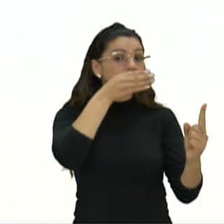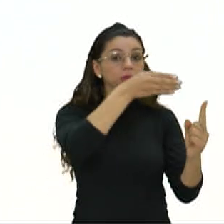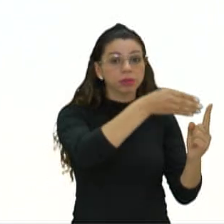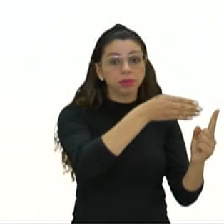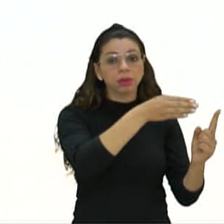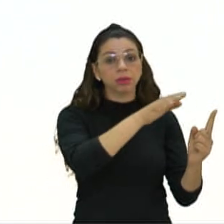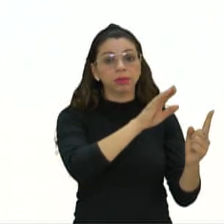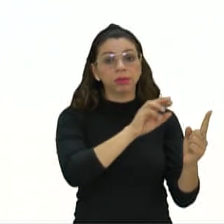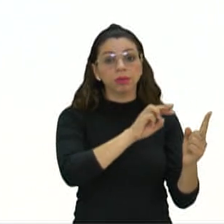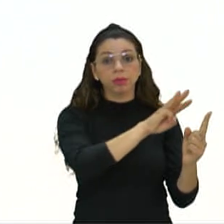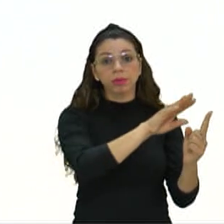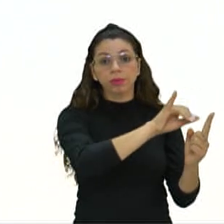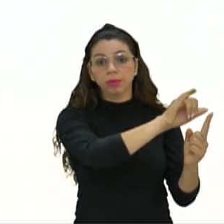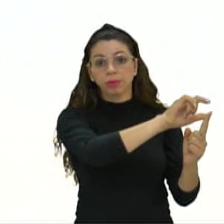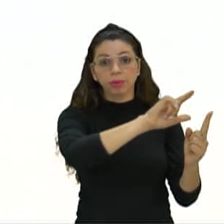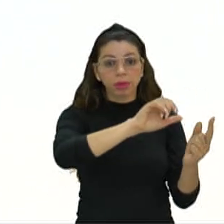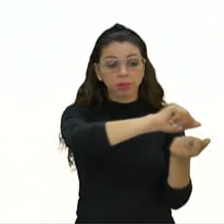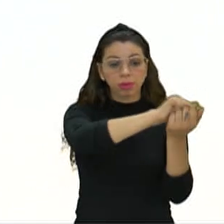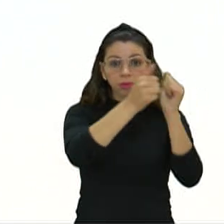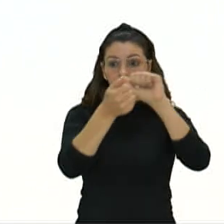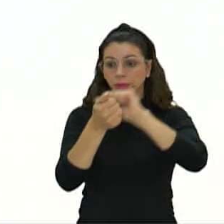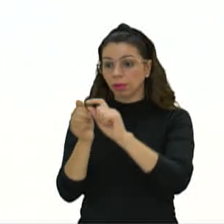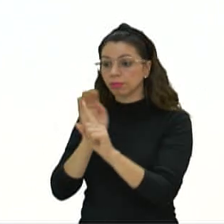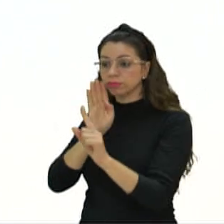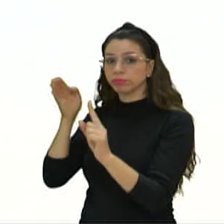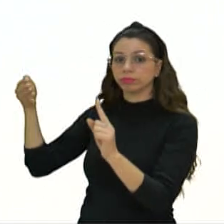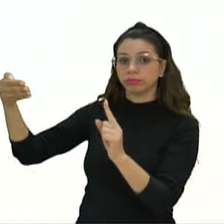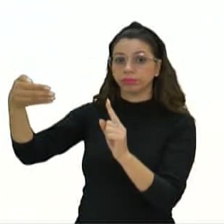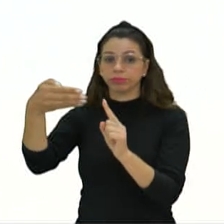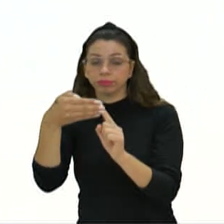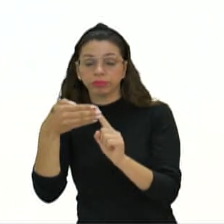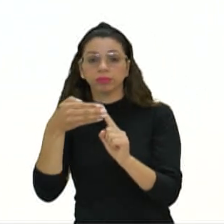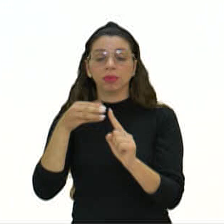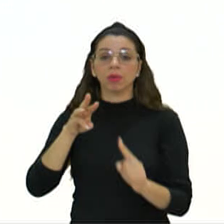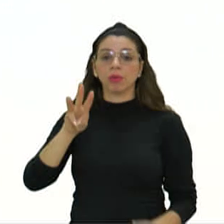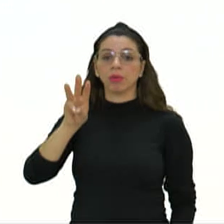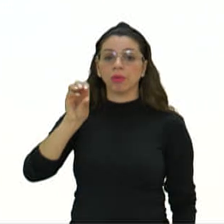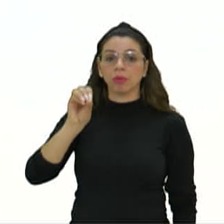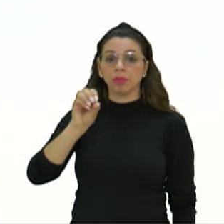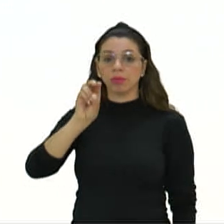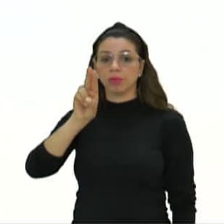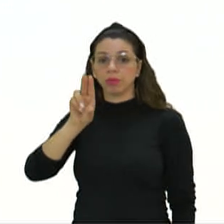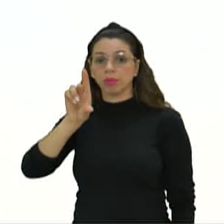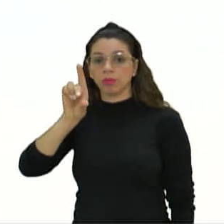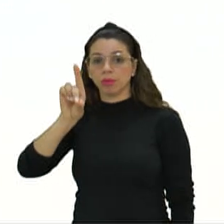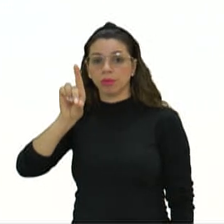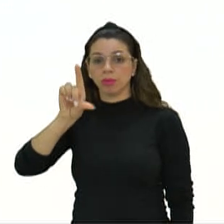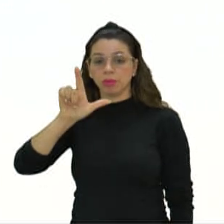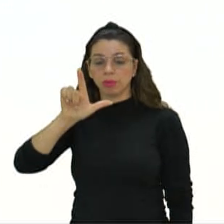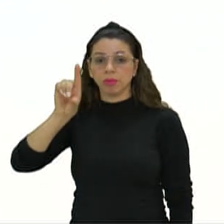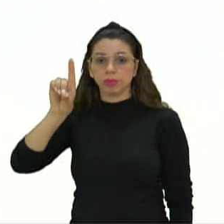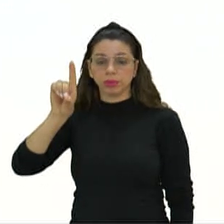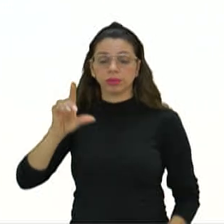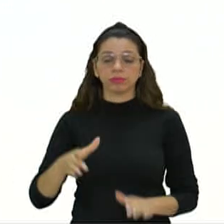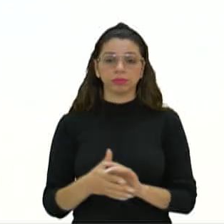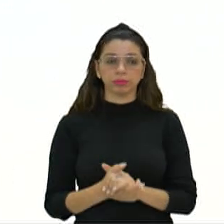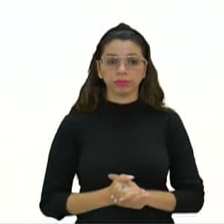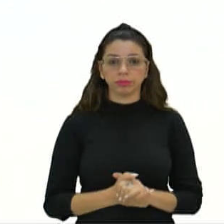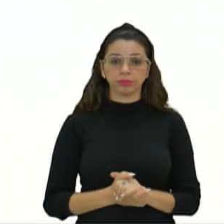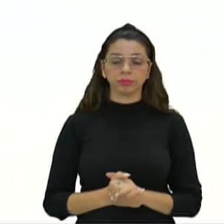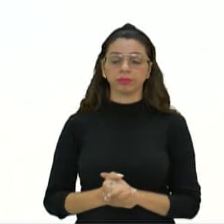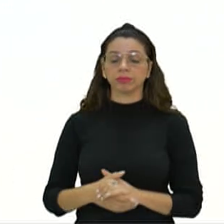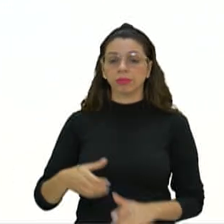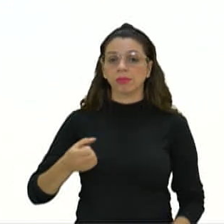discurso indireto. E a resposta correta da número 2 é a letra A. Se a gente observar aqui, olha, Rachel said she